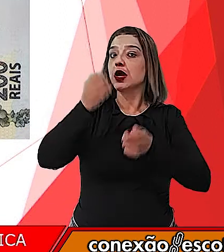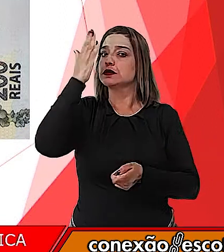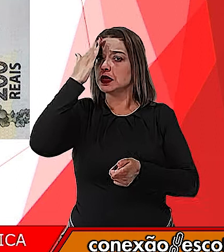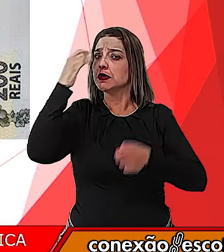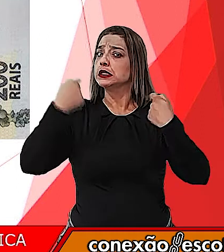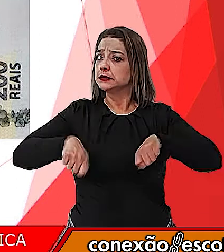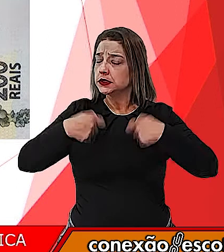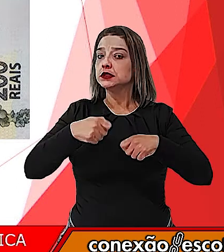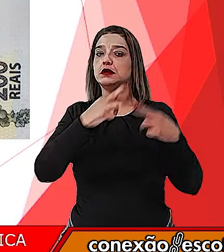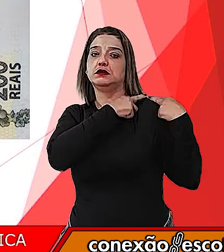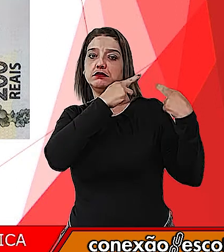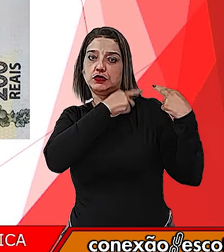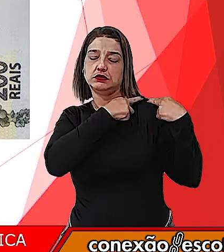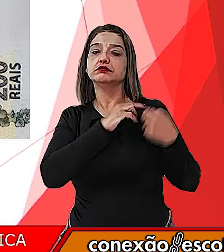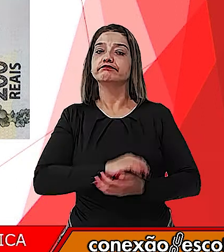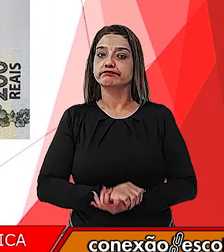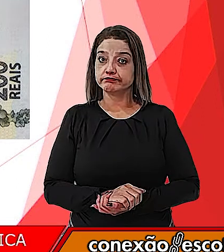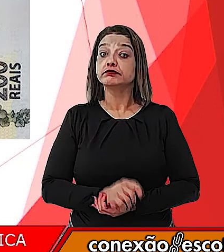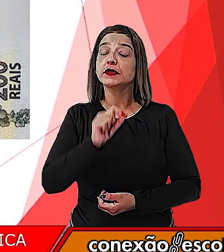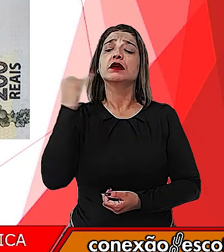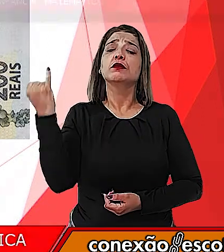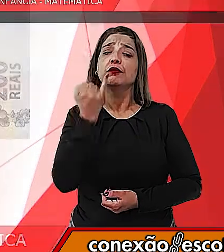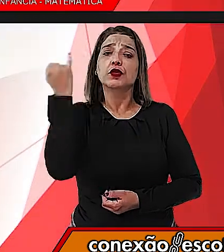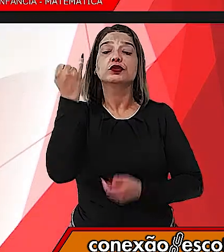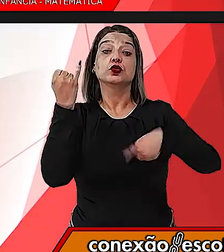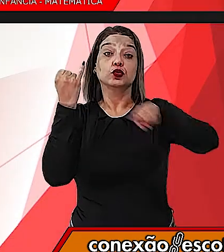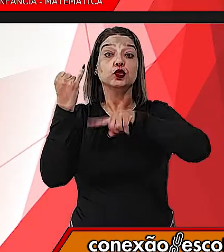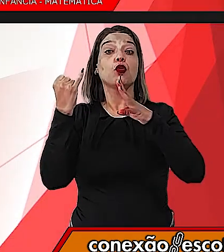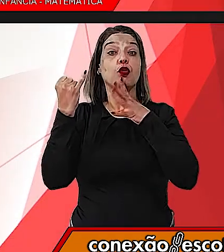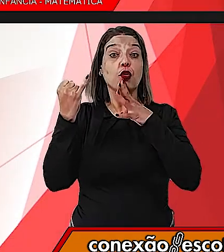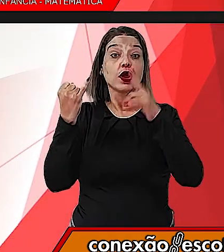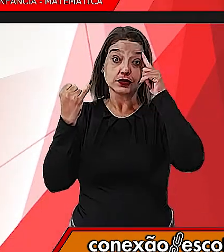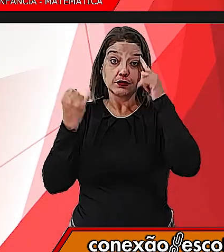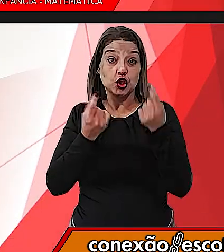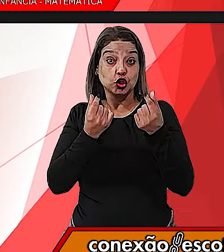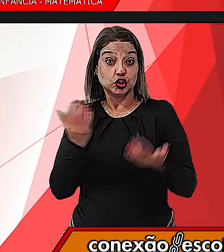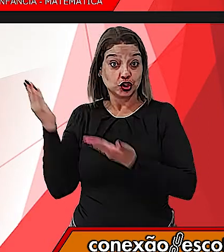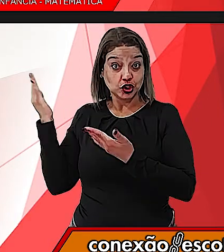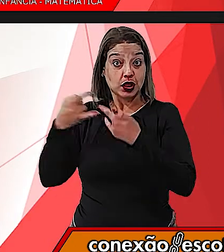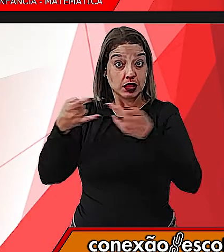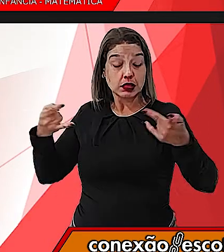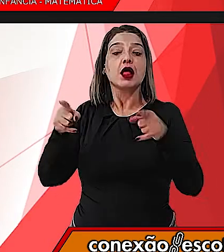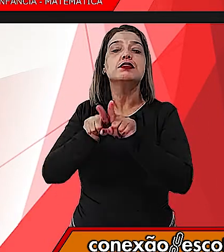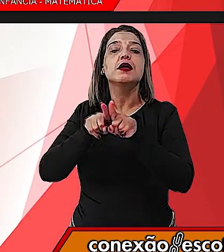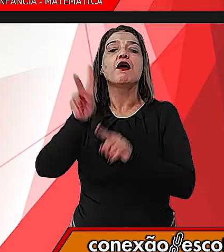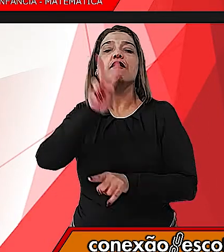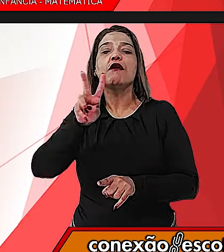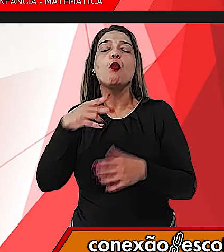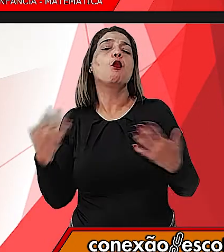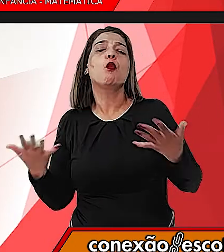equilibrada e responsável. É muito importante reconhecer as notas e seus valores. Olha